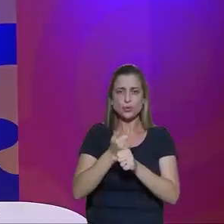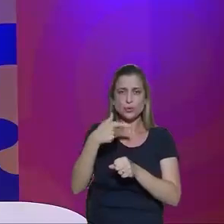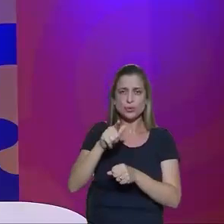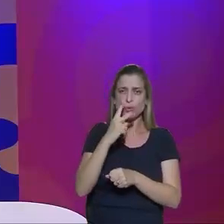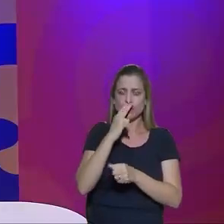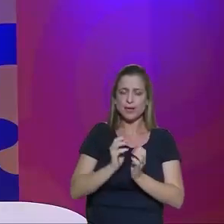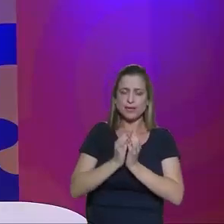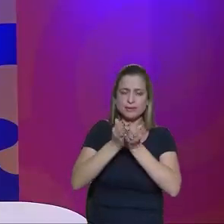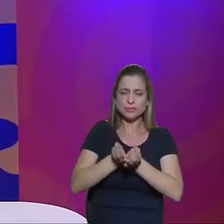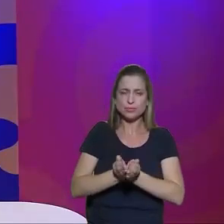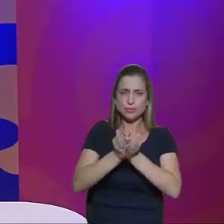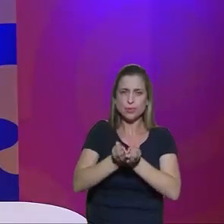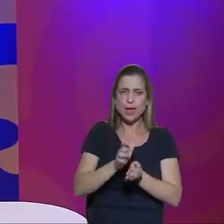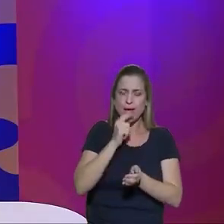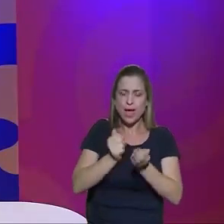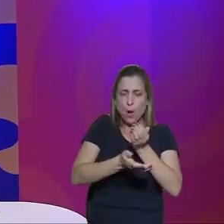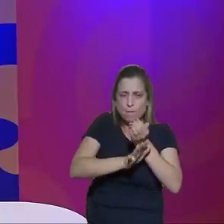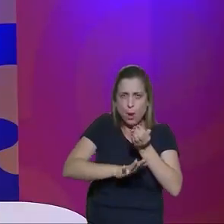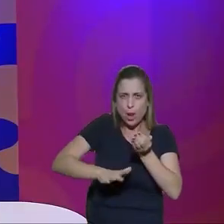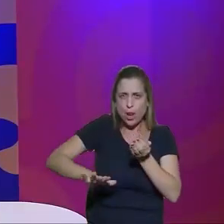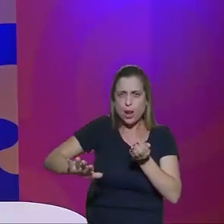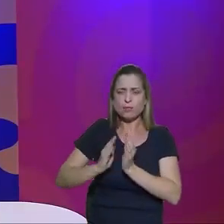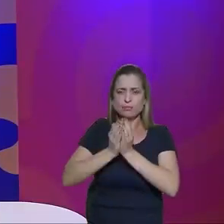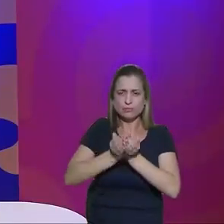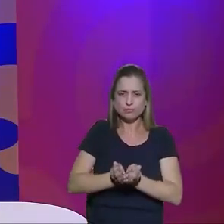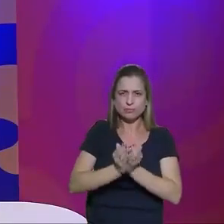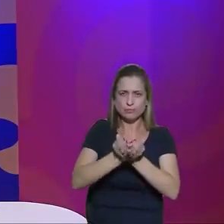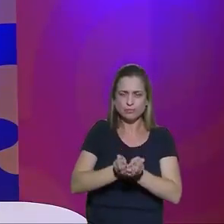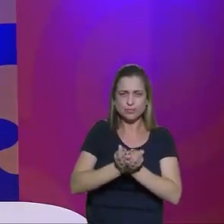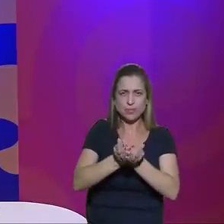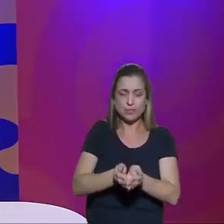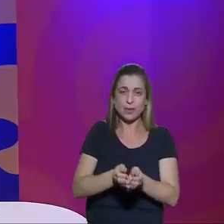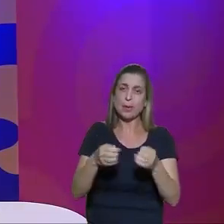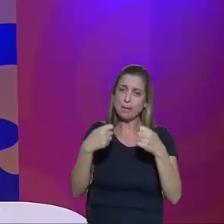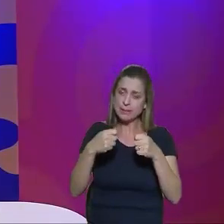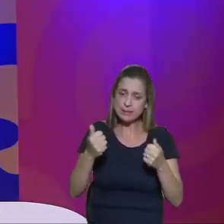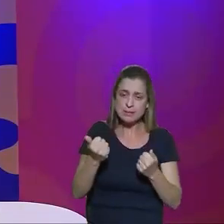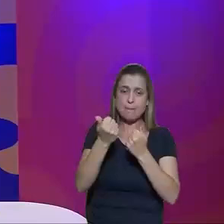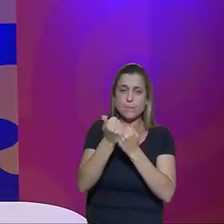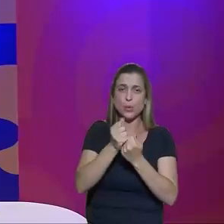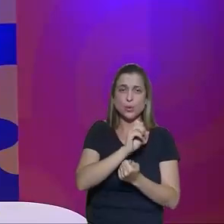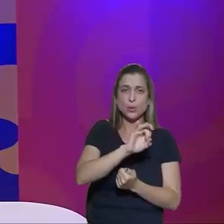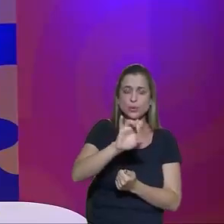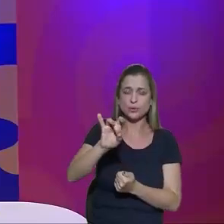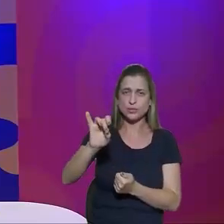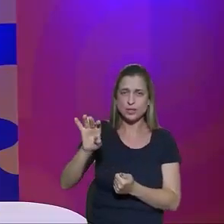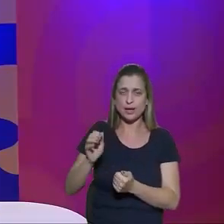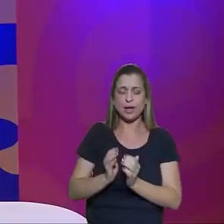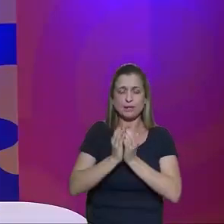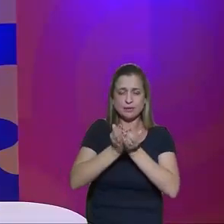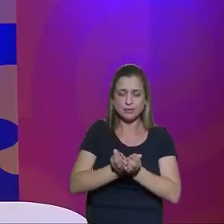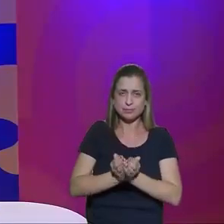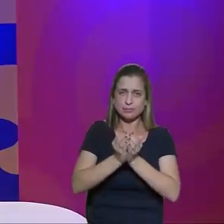água, com a turbulência da água, demanda atenção conjunta, demanda o se apoiar um ao outro, não produz ilusão de